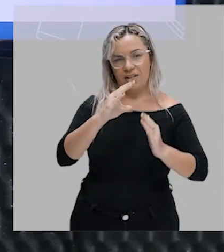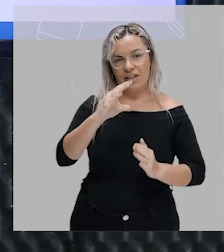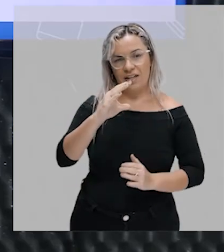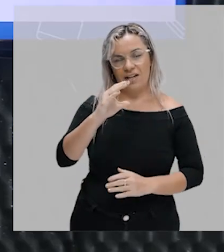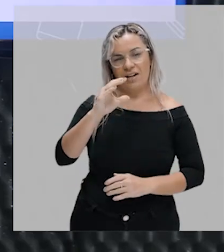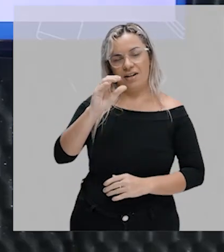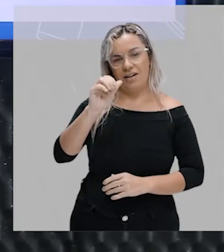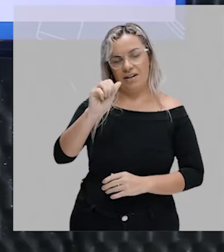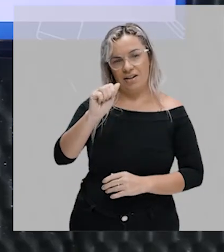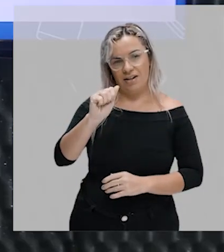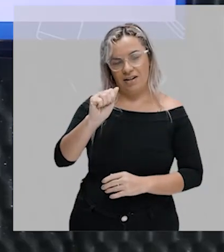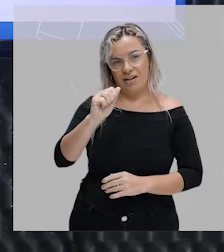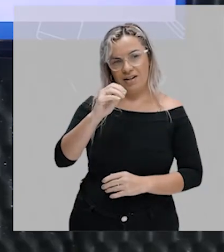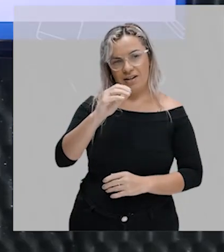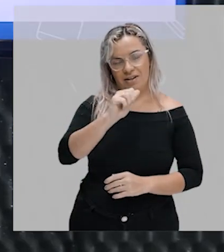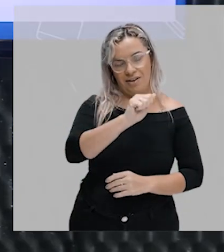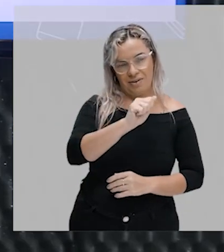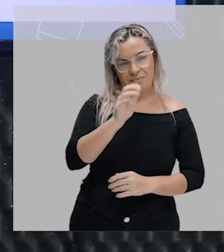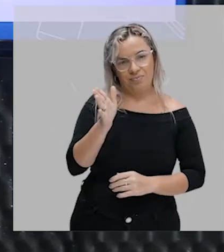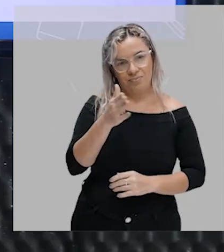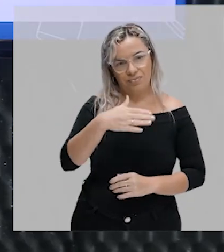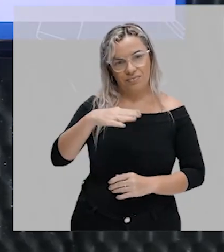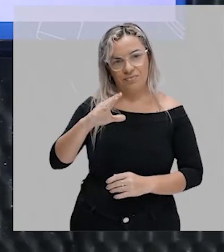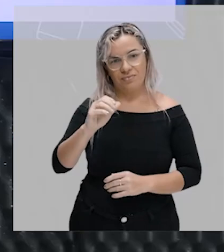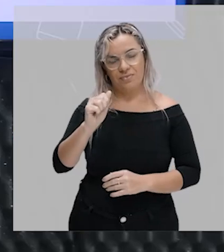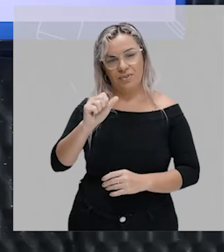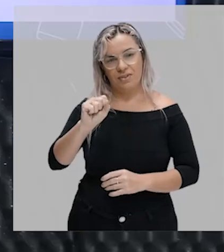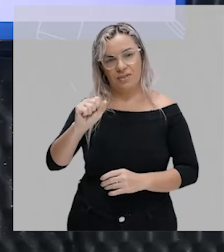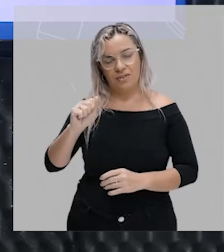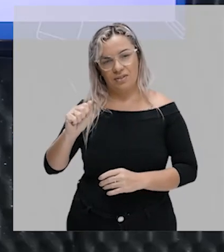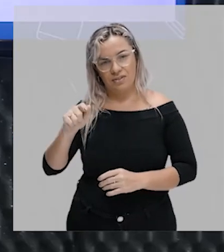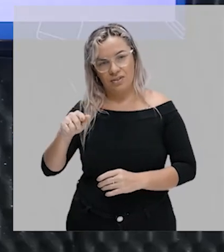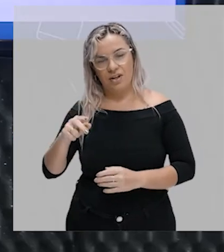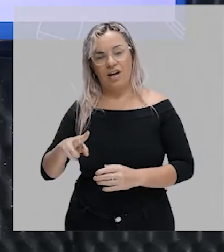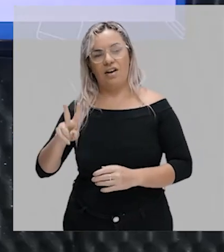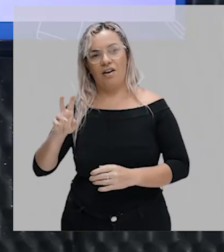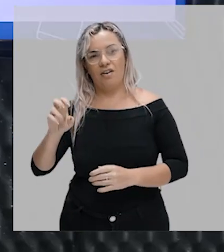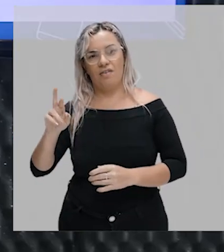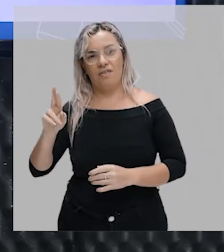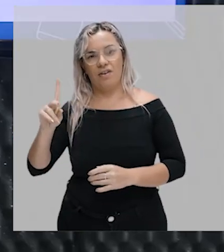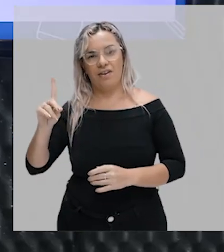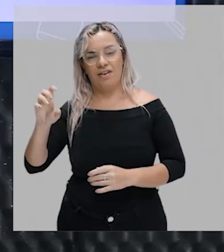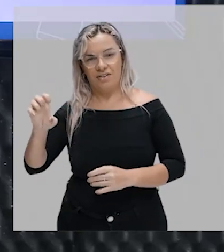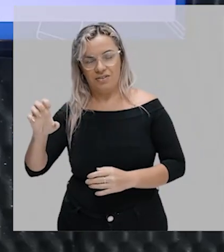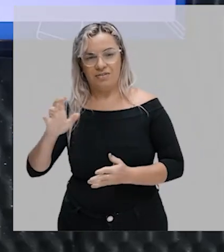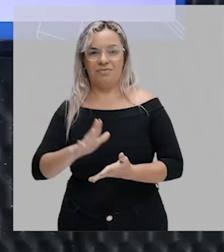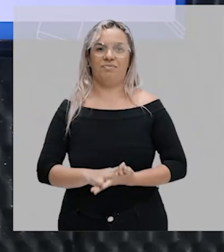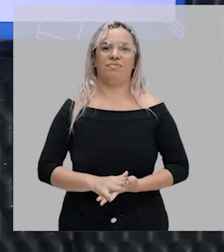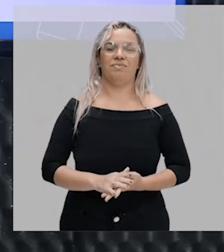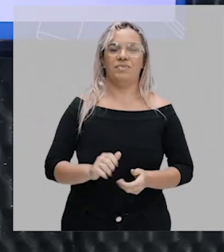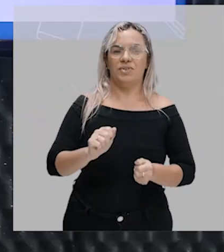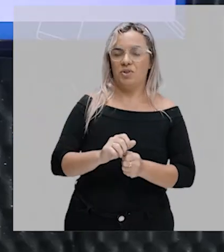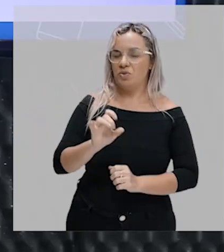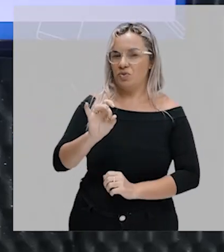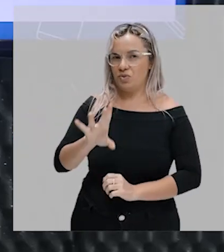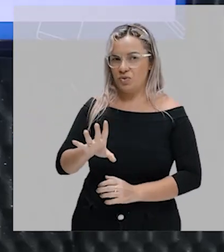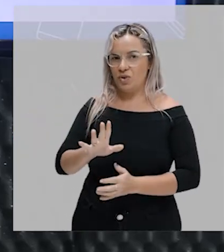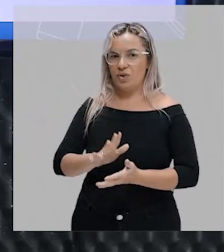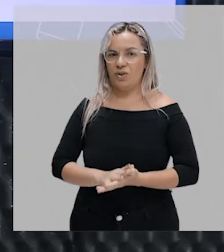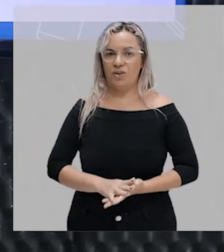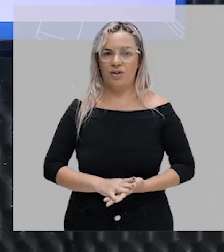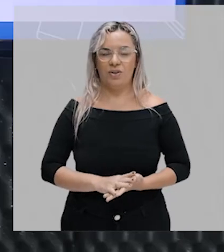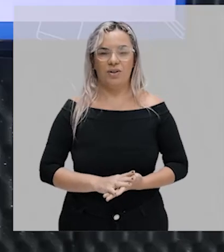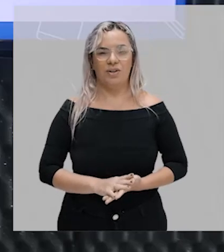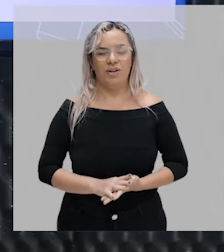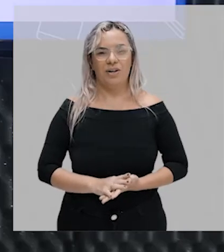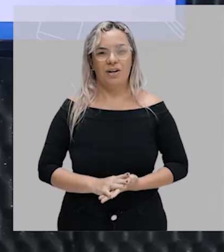lá, letra por letra, a casa é verde. Agora faz assim, ó, só com as letras, usando